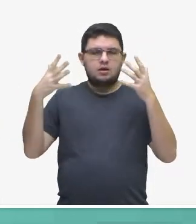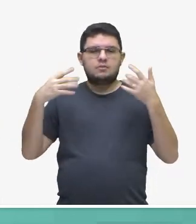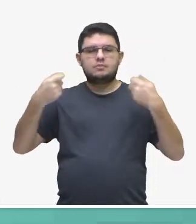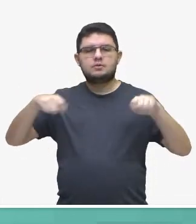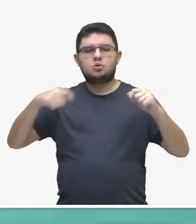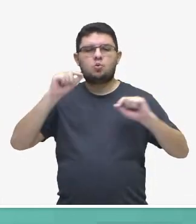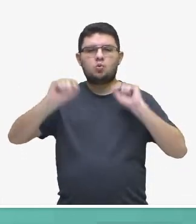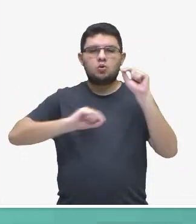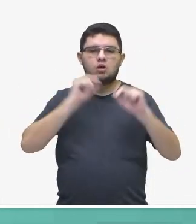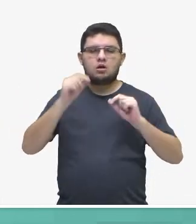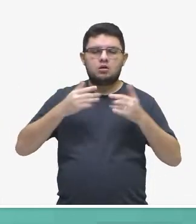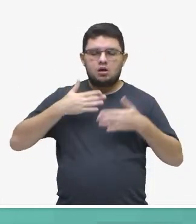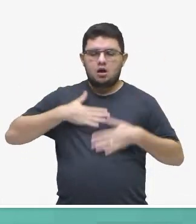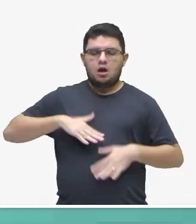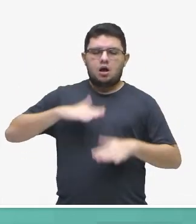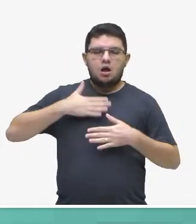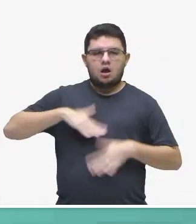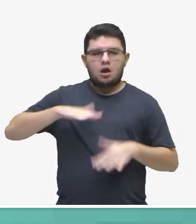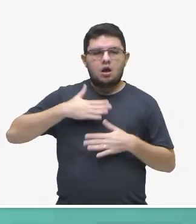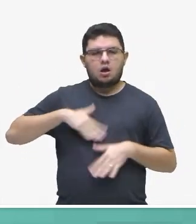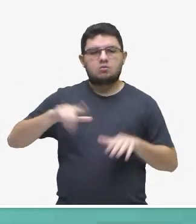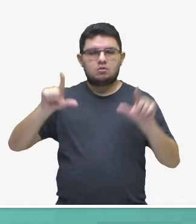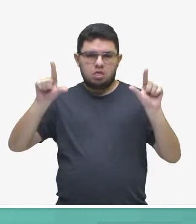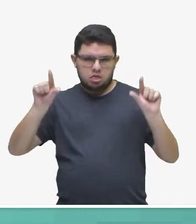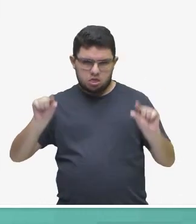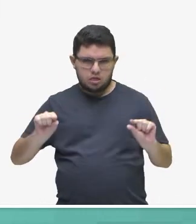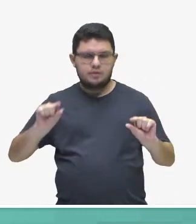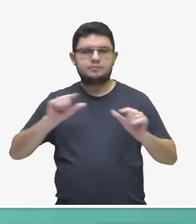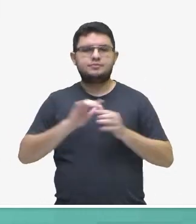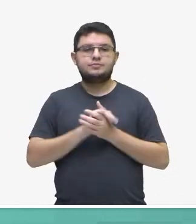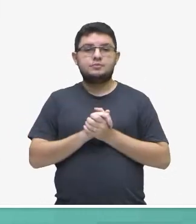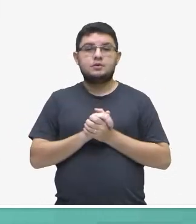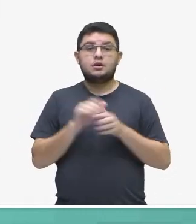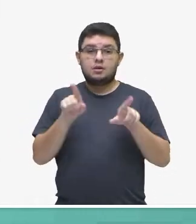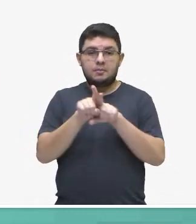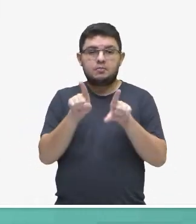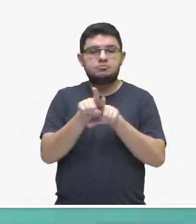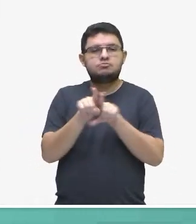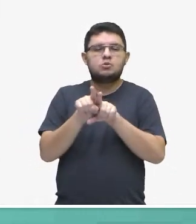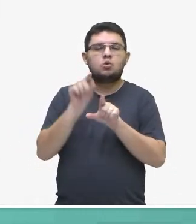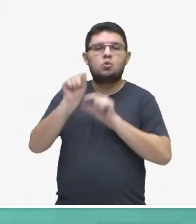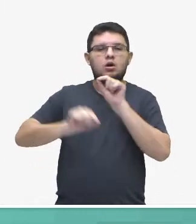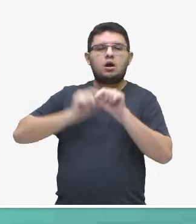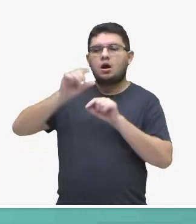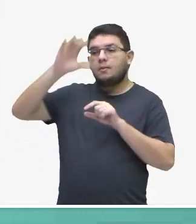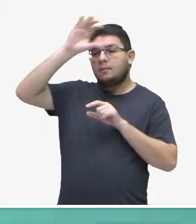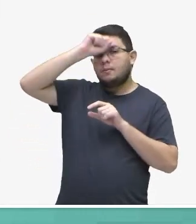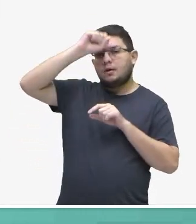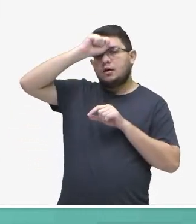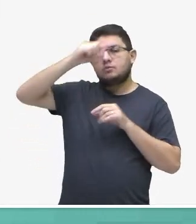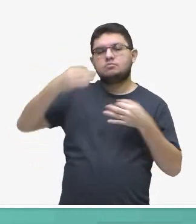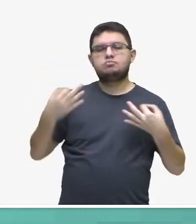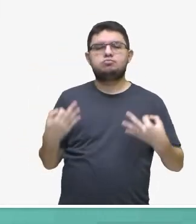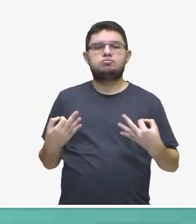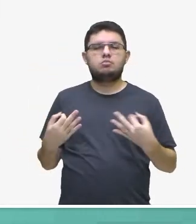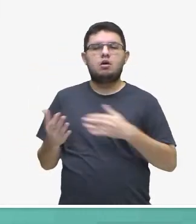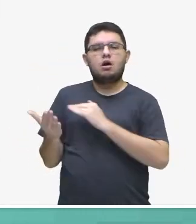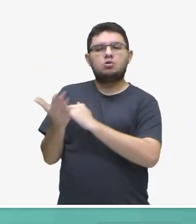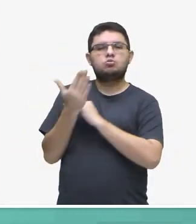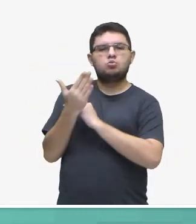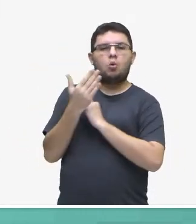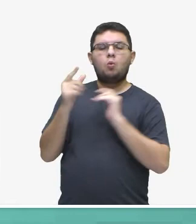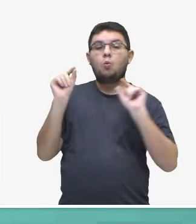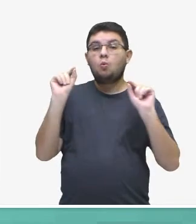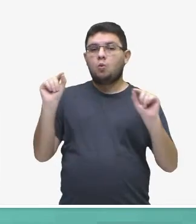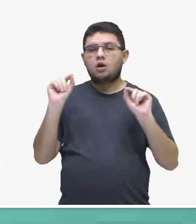as aulas de meditation, the meditating class, foram super helpful, né? Bem úteis e ajudaram, né, ela